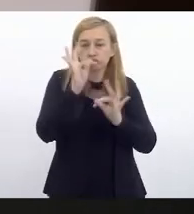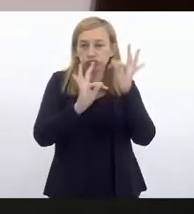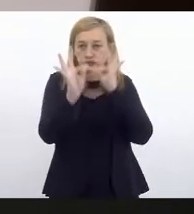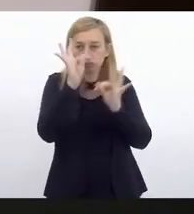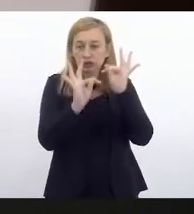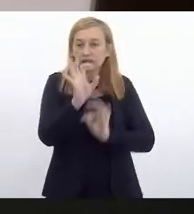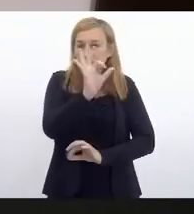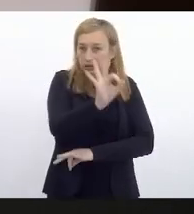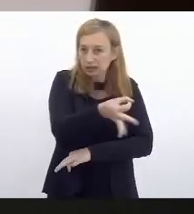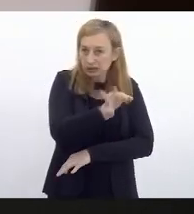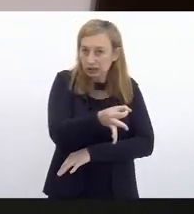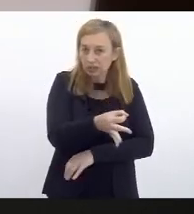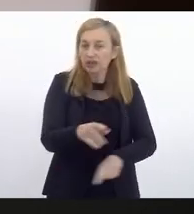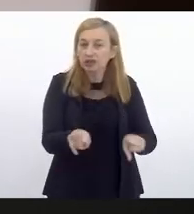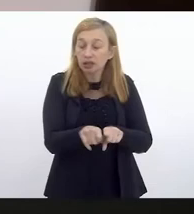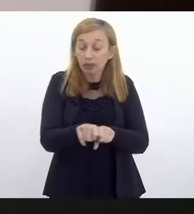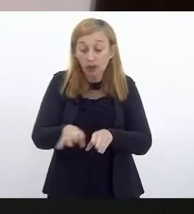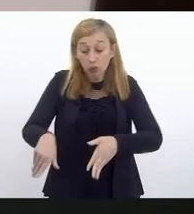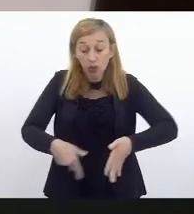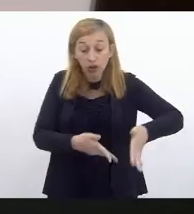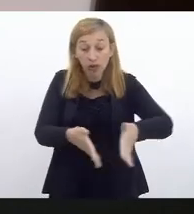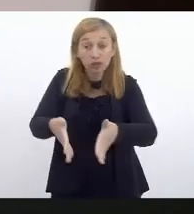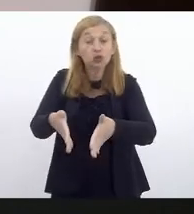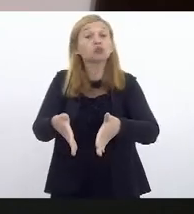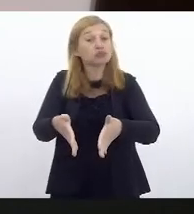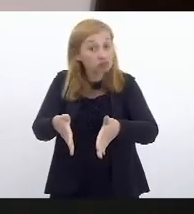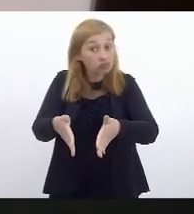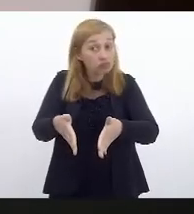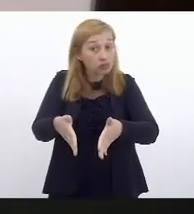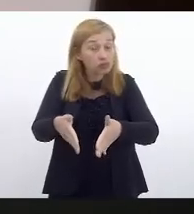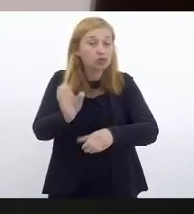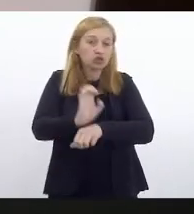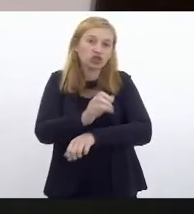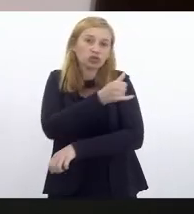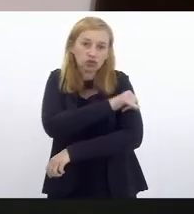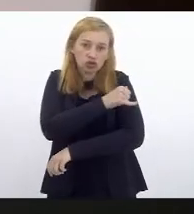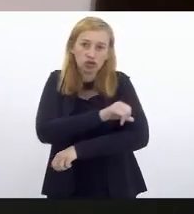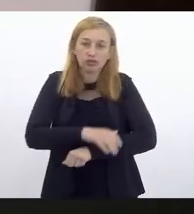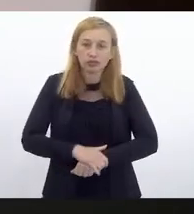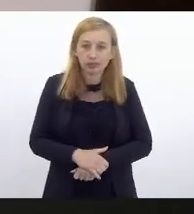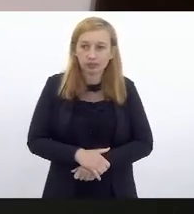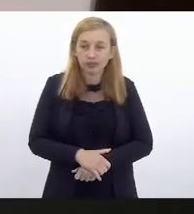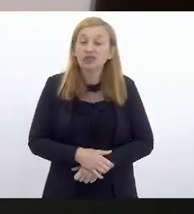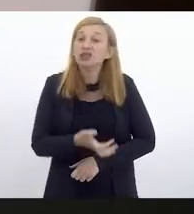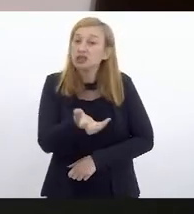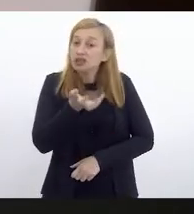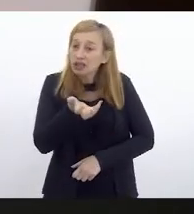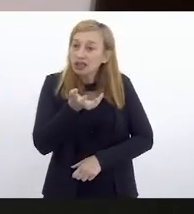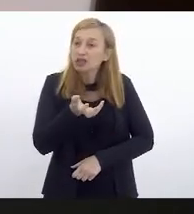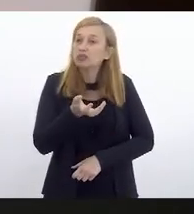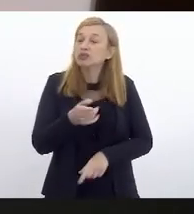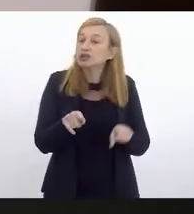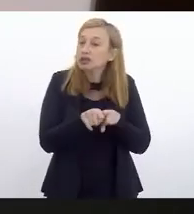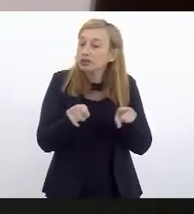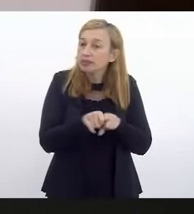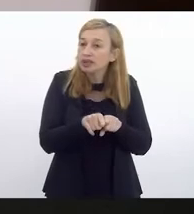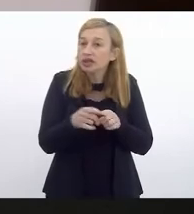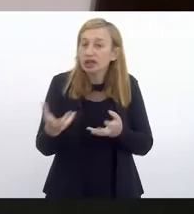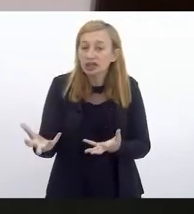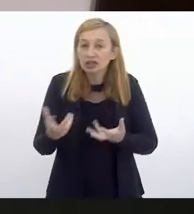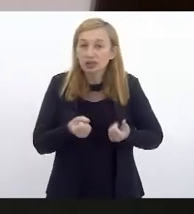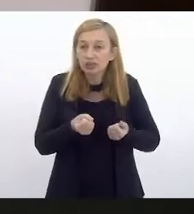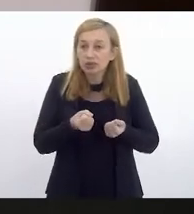é exatamente também um caminho para o Estado do Rio de Janeiro. E queremos também receber as